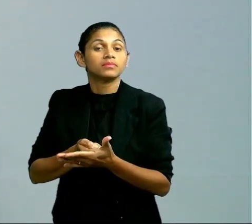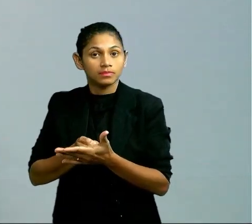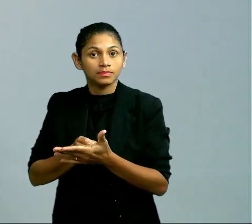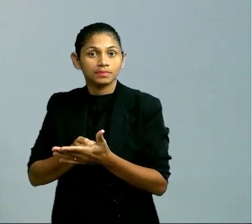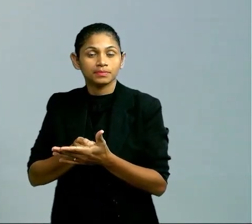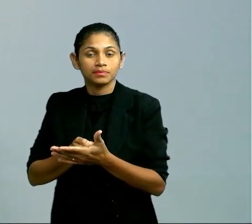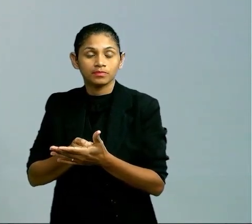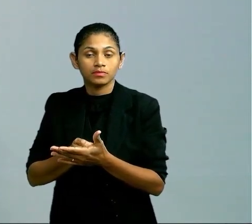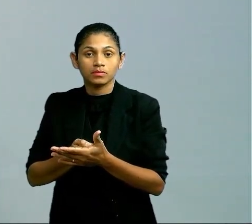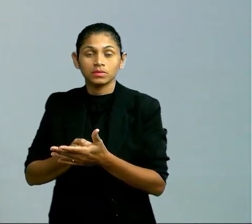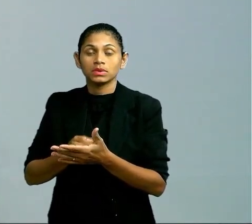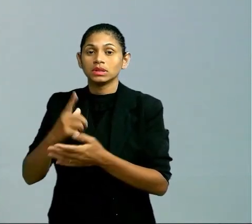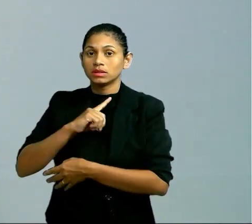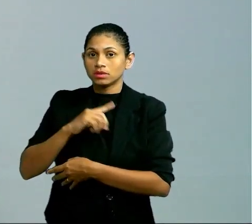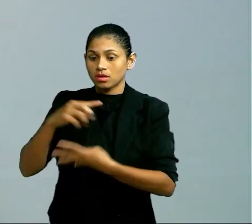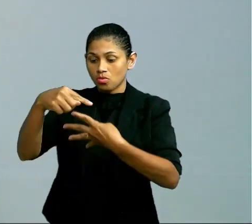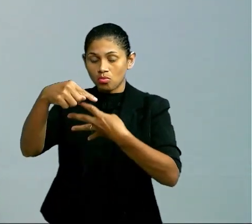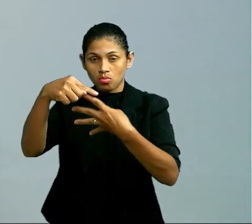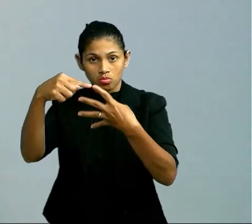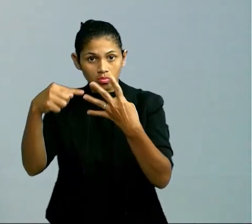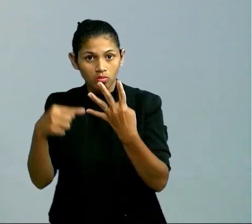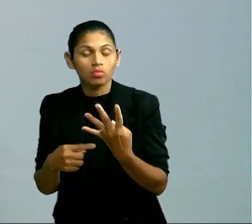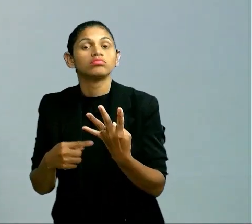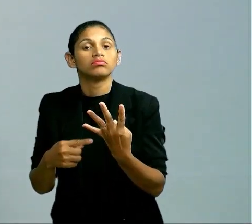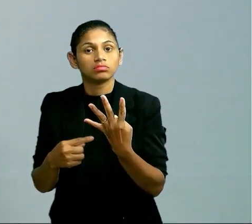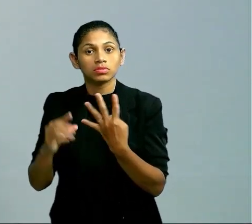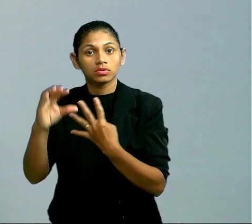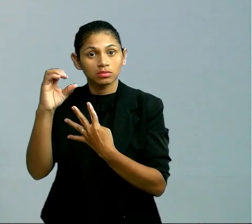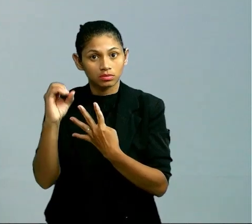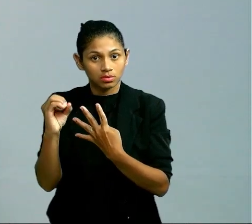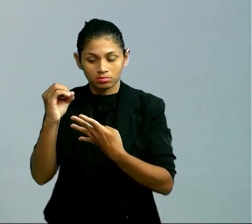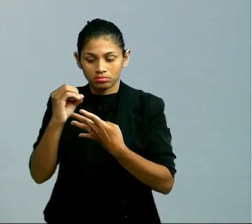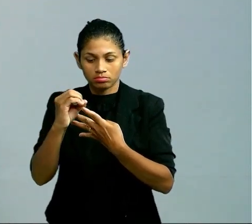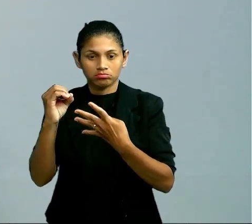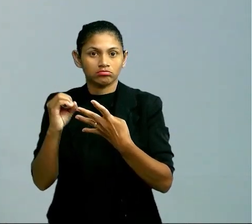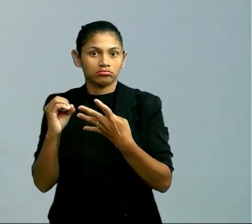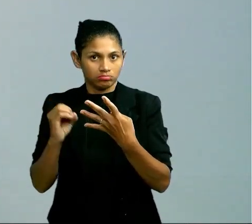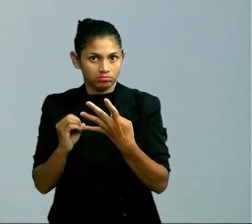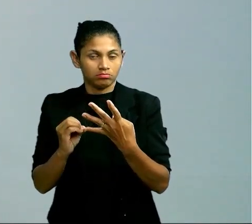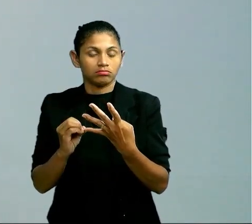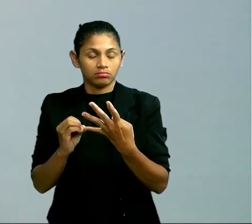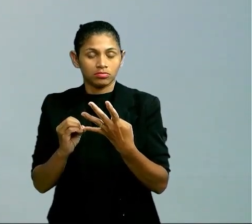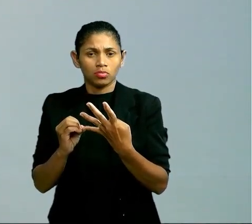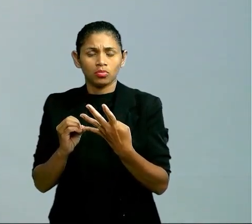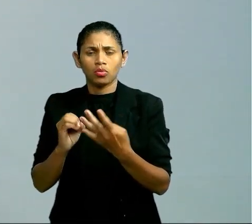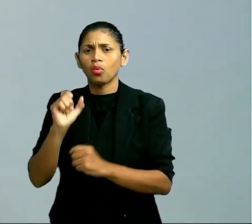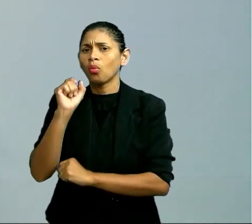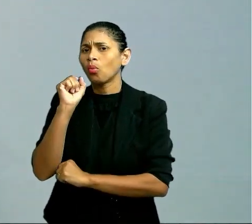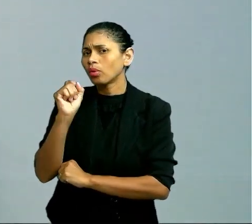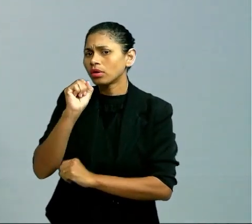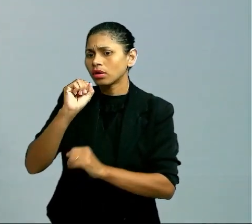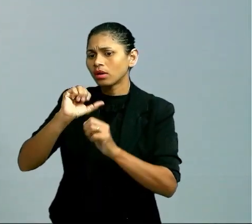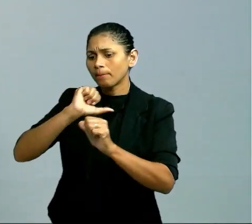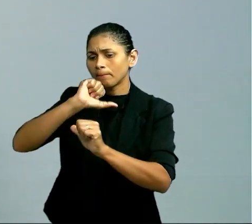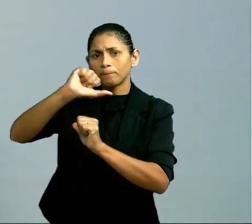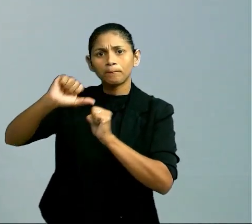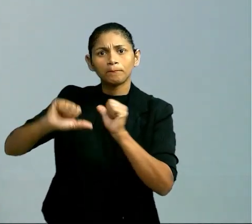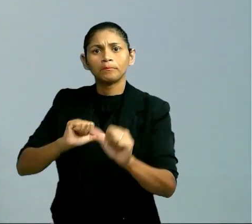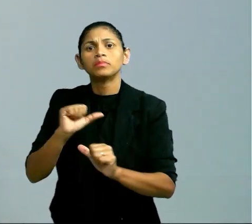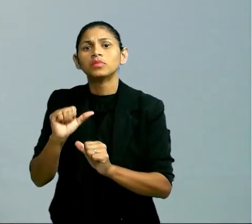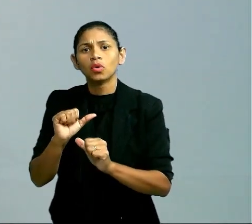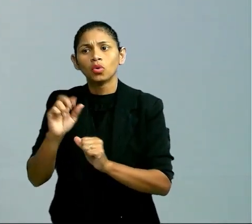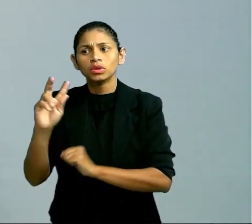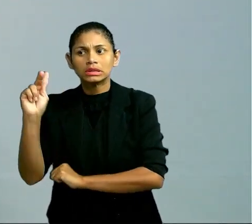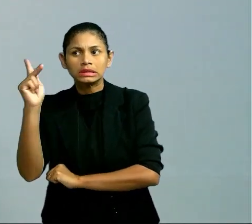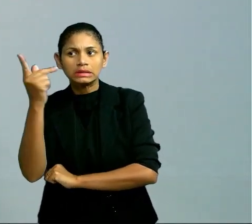estrutura o átomo de oxigênio. E aí, o que muda agora das funções orgânicas para os hidrocarbonetos? Então,